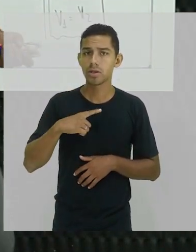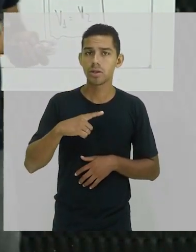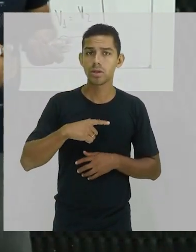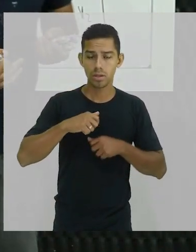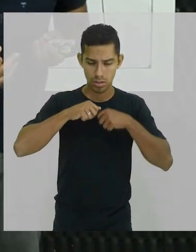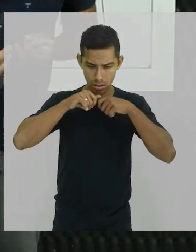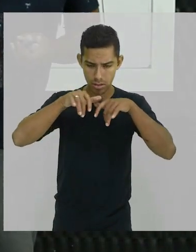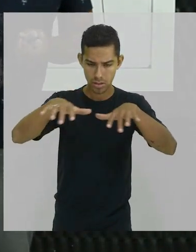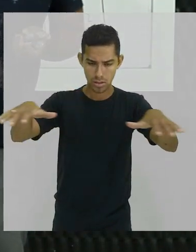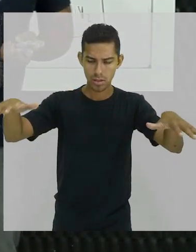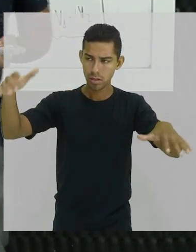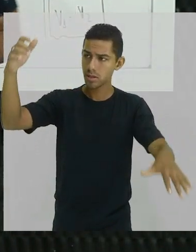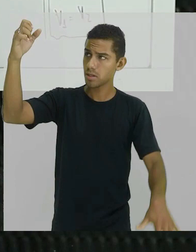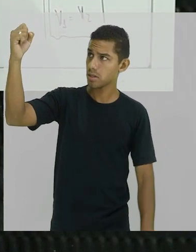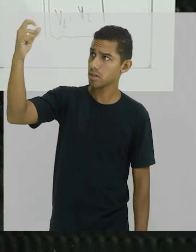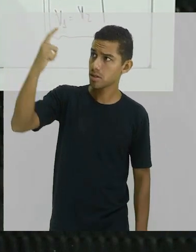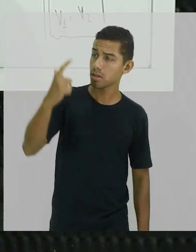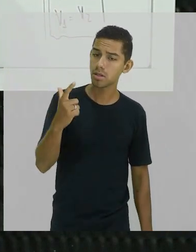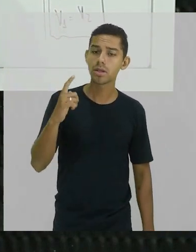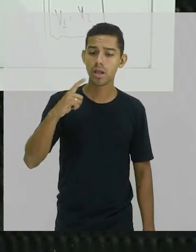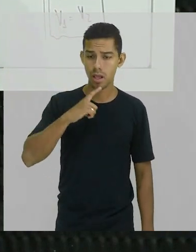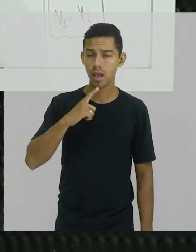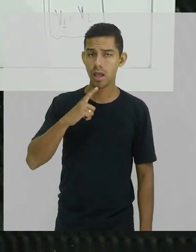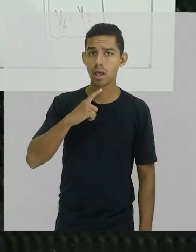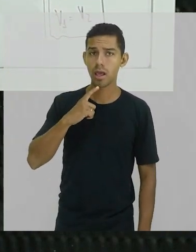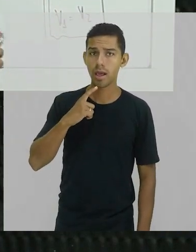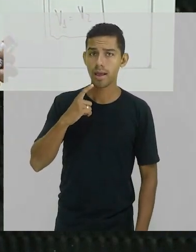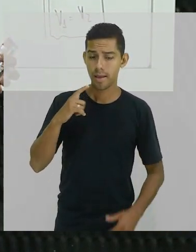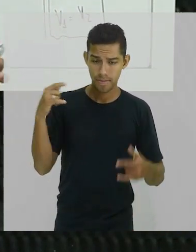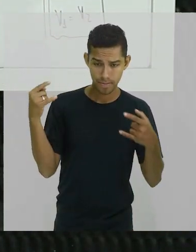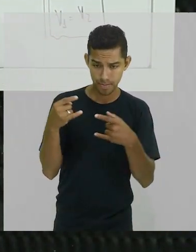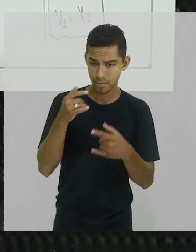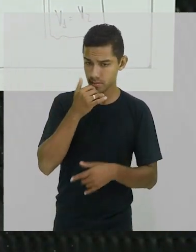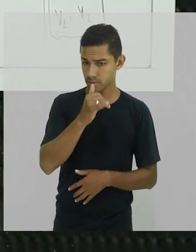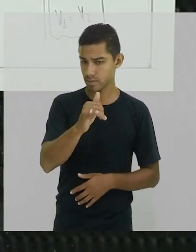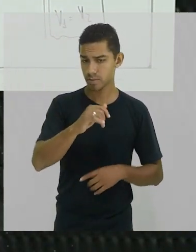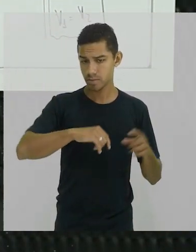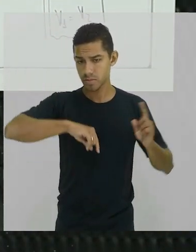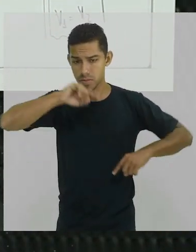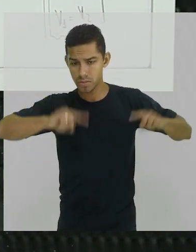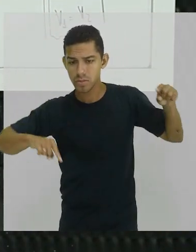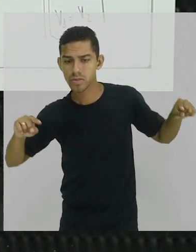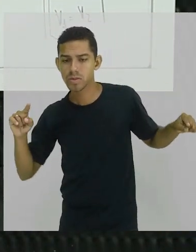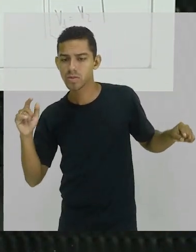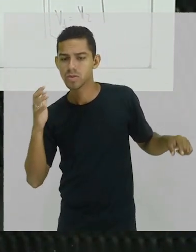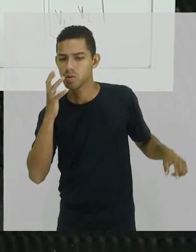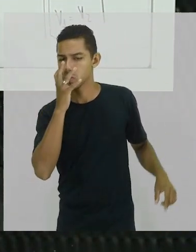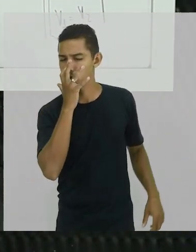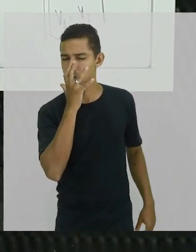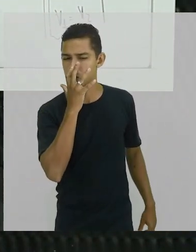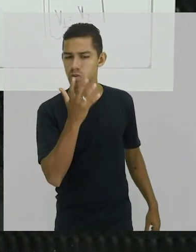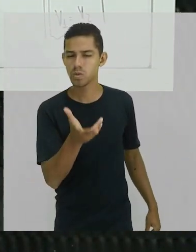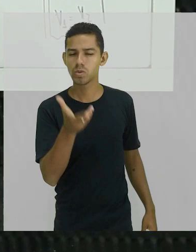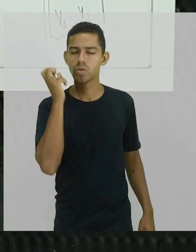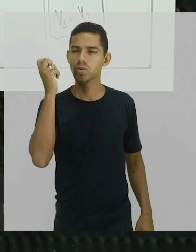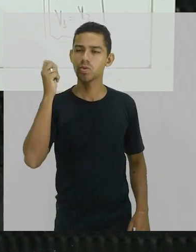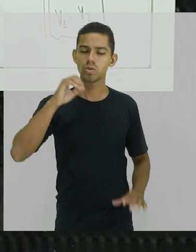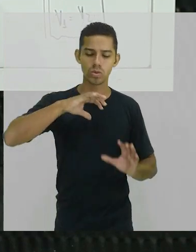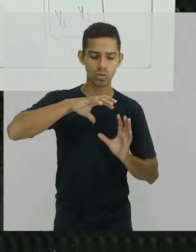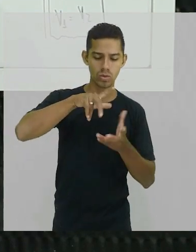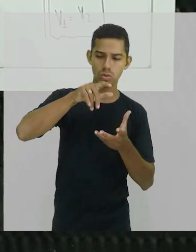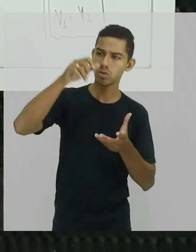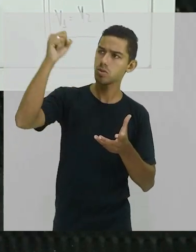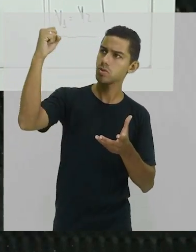ela é uma onda, né? Uma onda eletromagnética. E a gente consegue ver essa luz, né, a